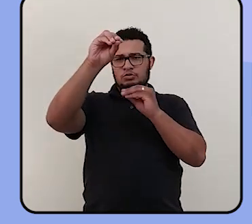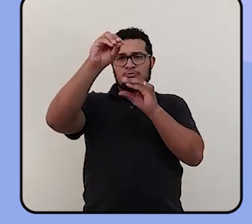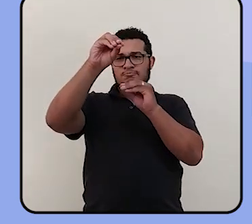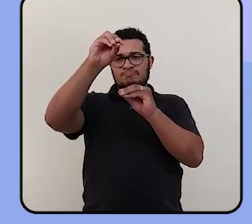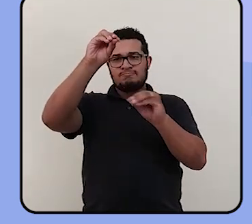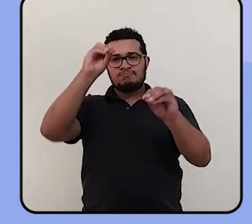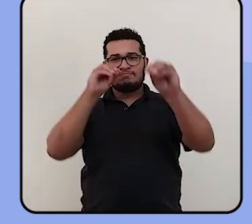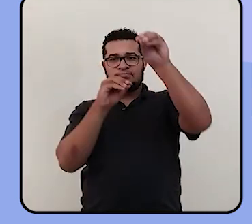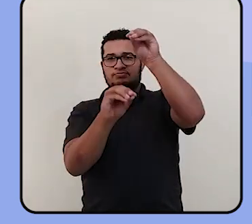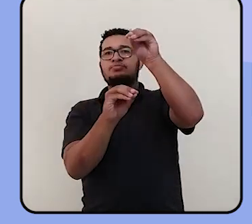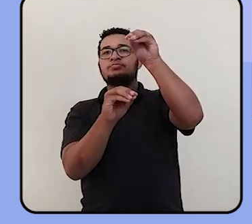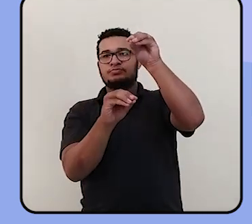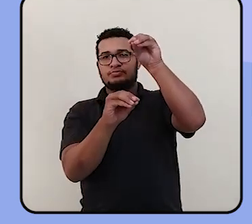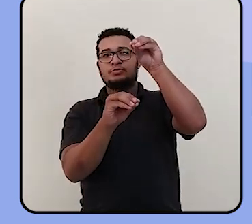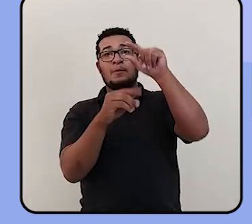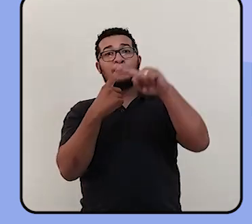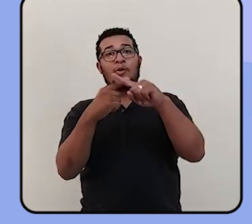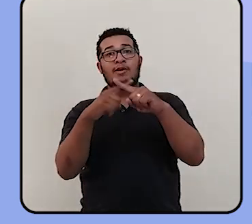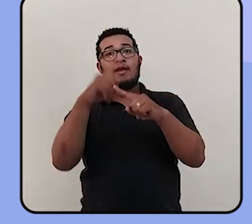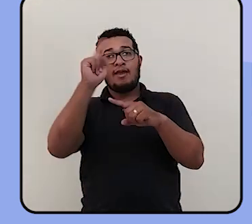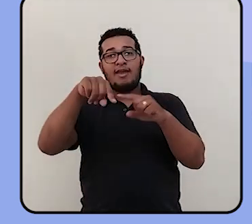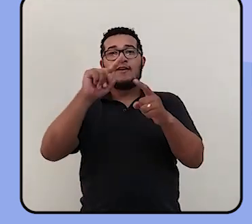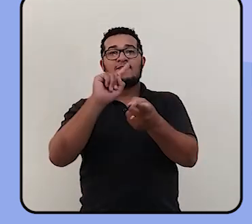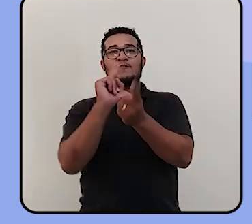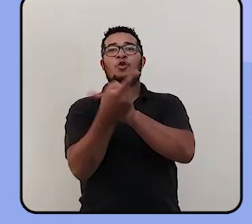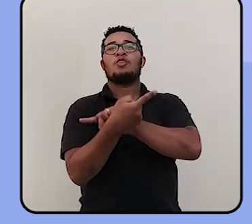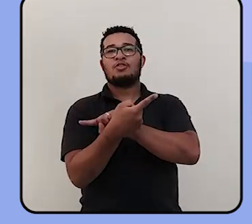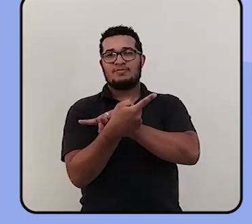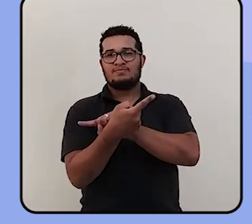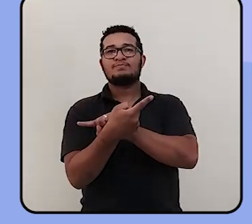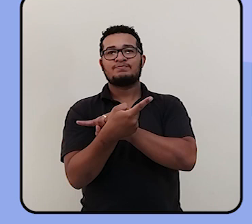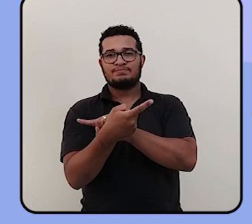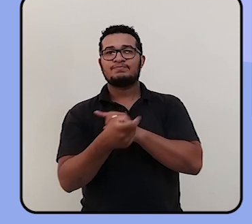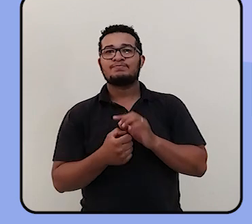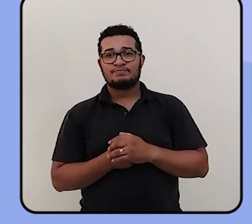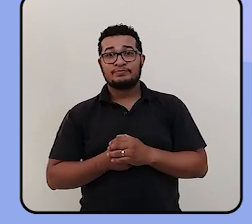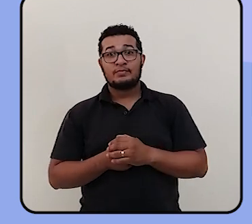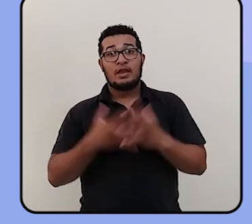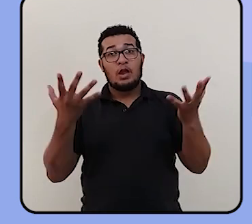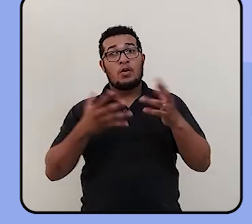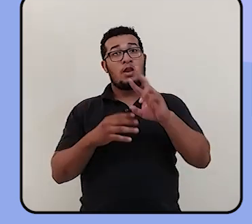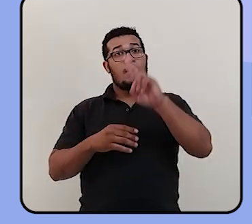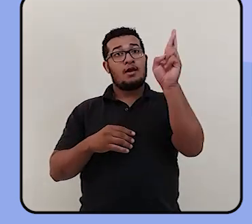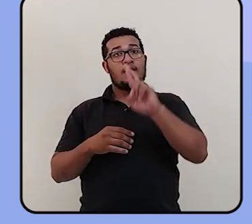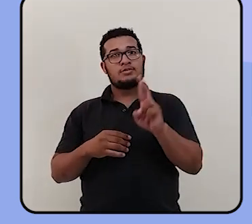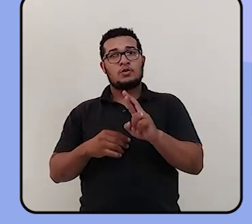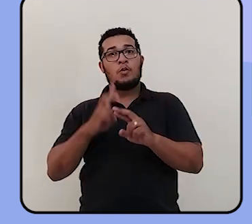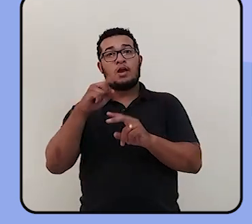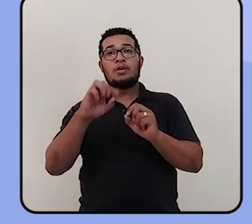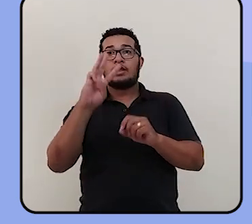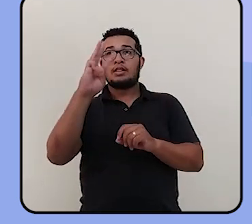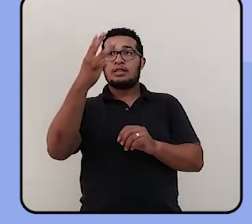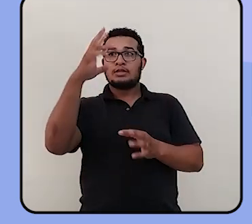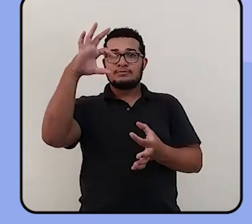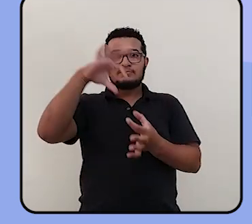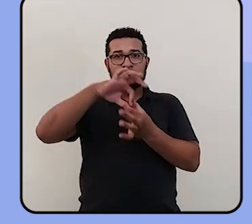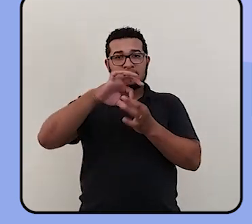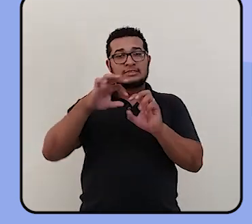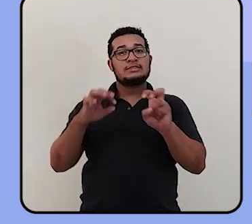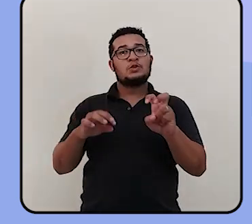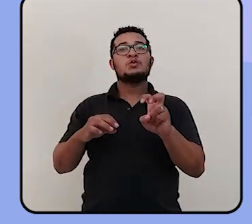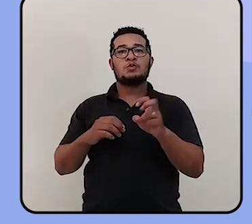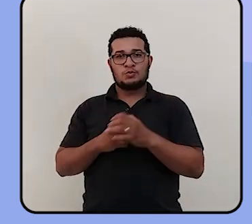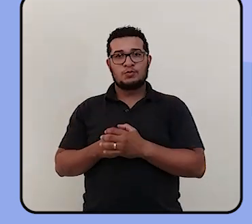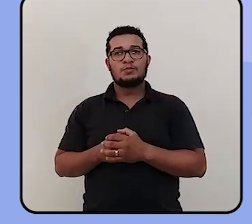baixo. O 3 que estava embaixo, ele vai para cima. Ou seja, a razão agora será 3 para 5.